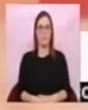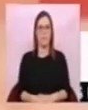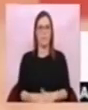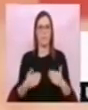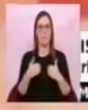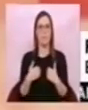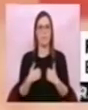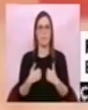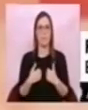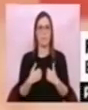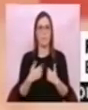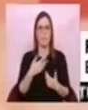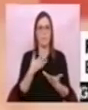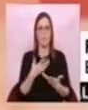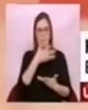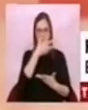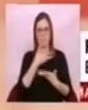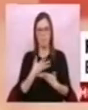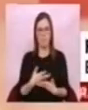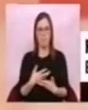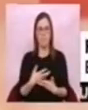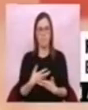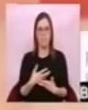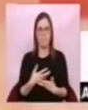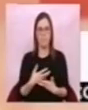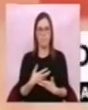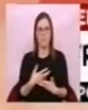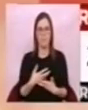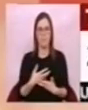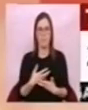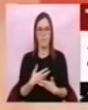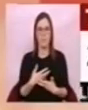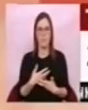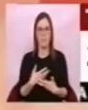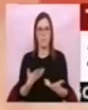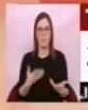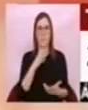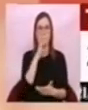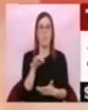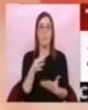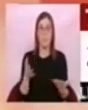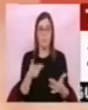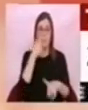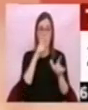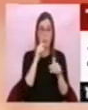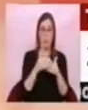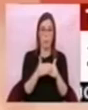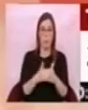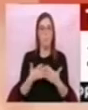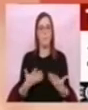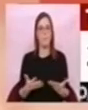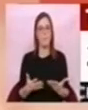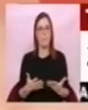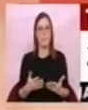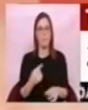os nossos pesares para aqueles que são familiares de vítimas e que neste momento